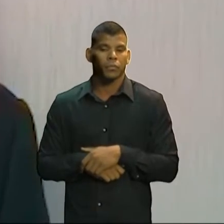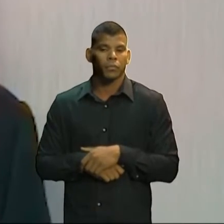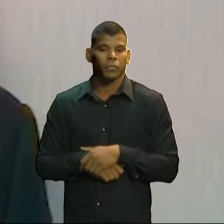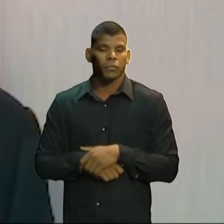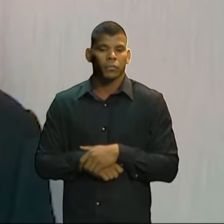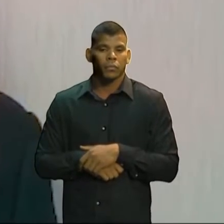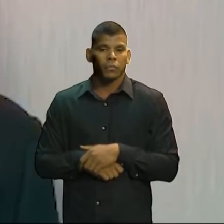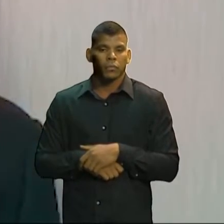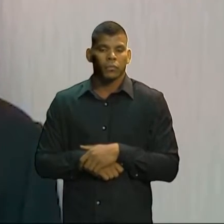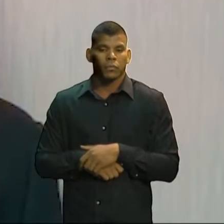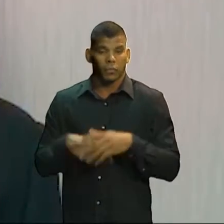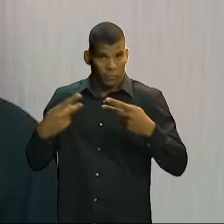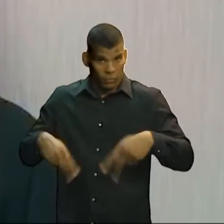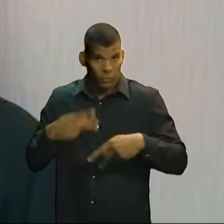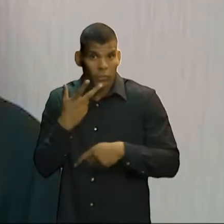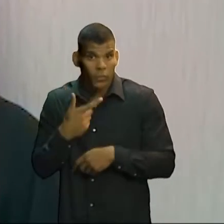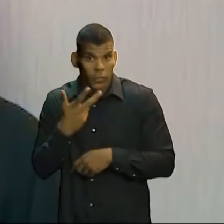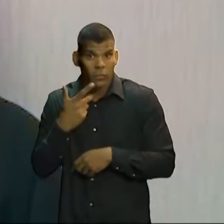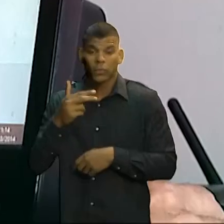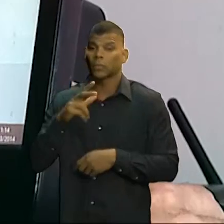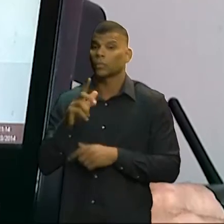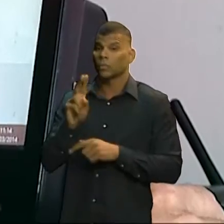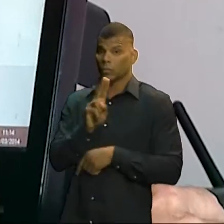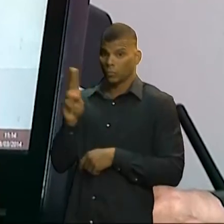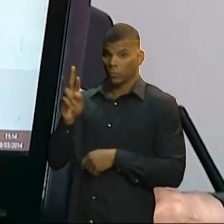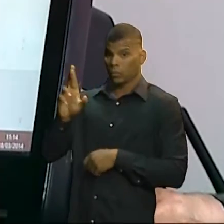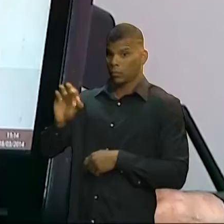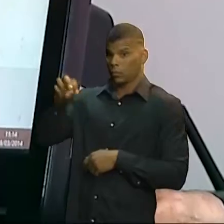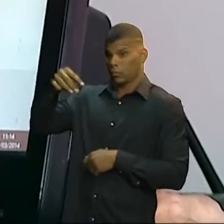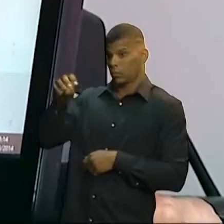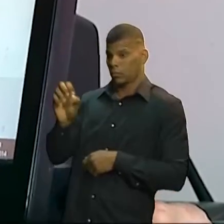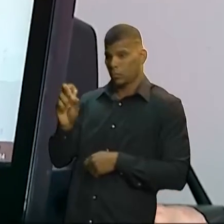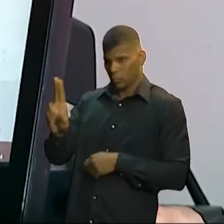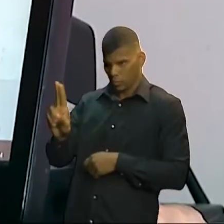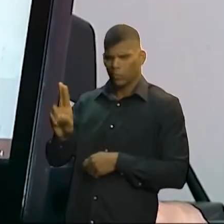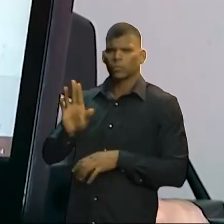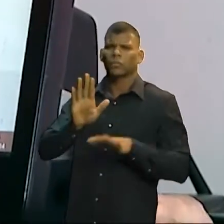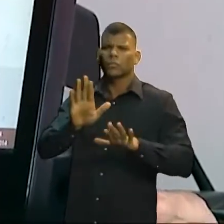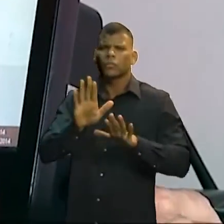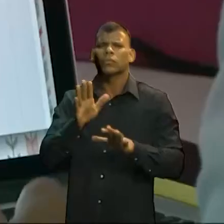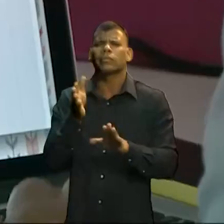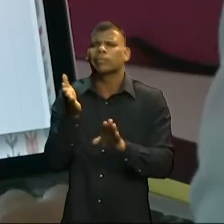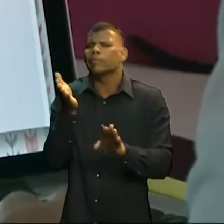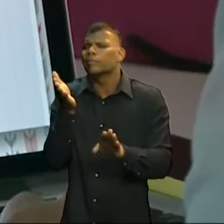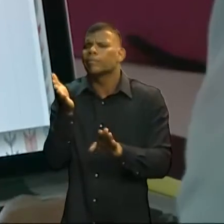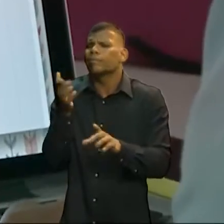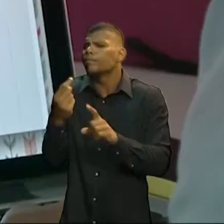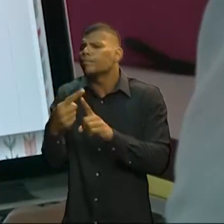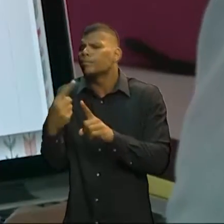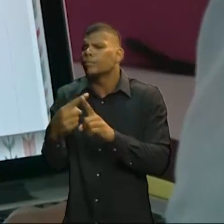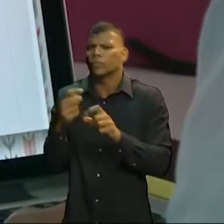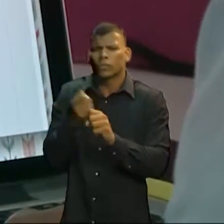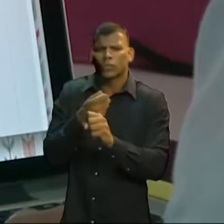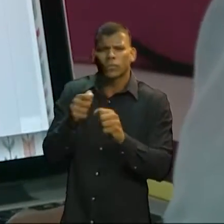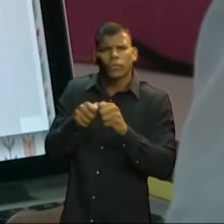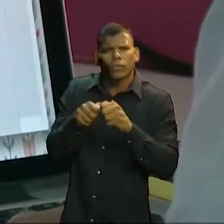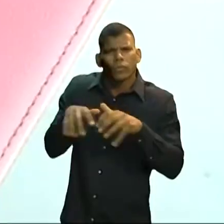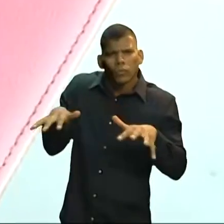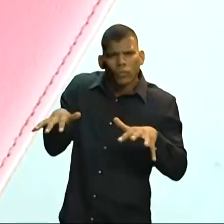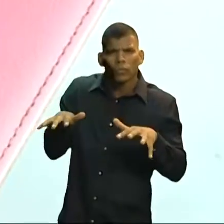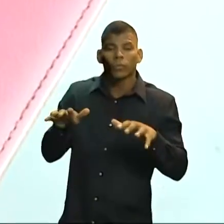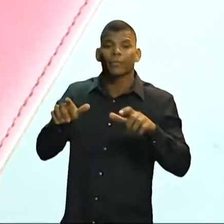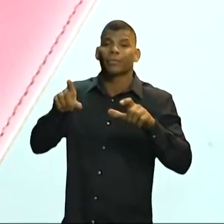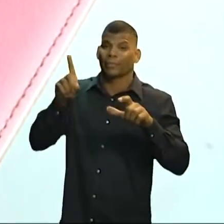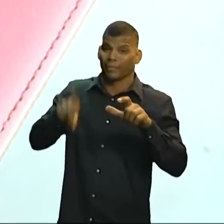Processo Eleitoral no Ceará, Romeu Conrado, um dos fatores de aumento das fake news são as redes sociais,